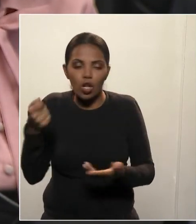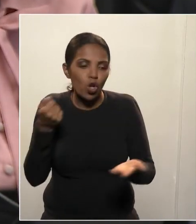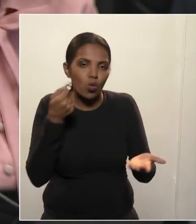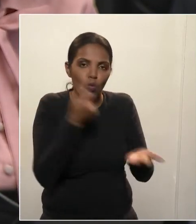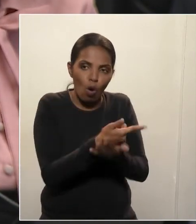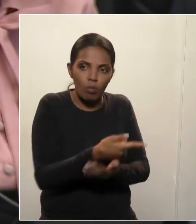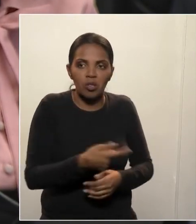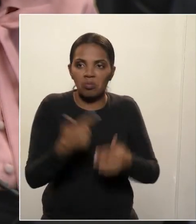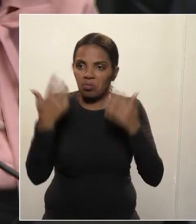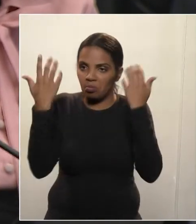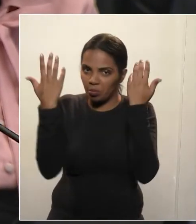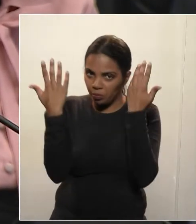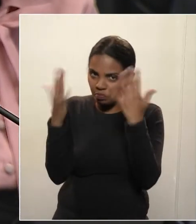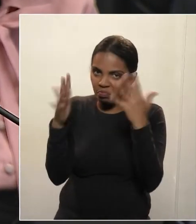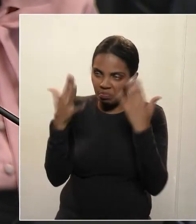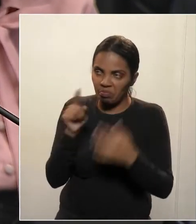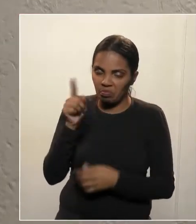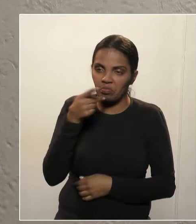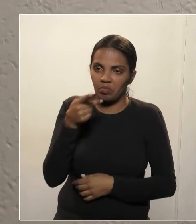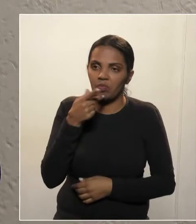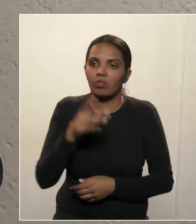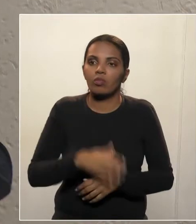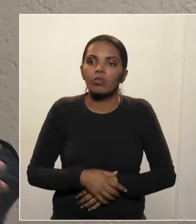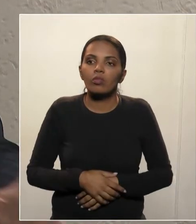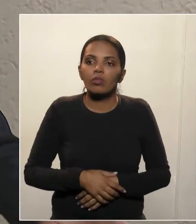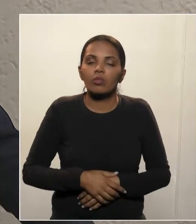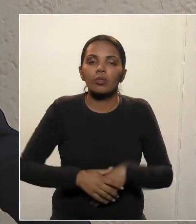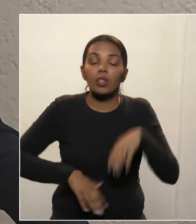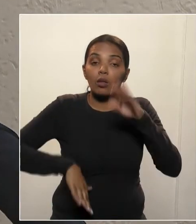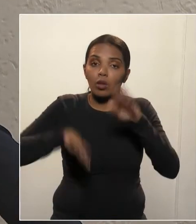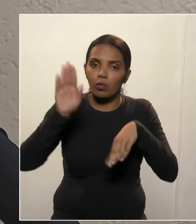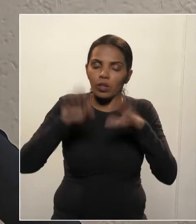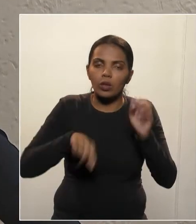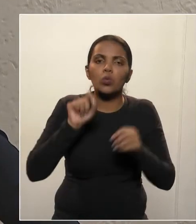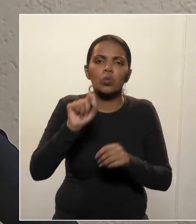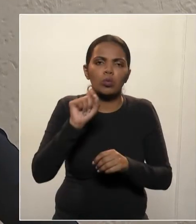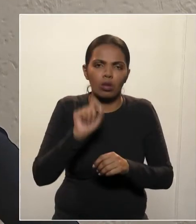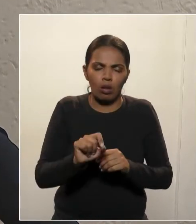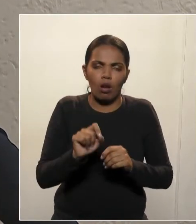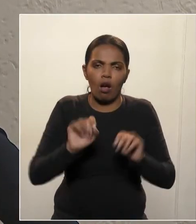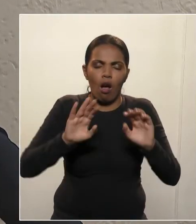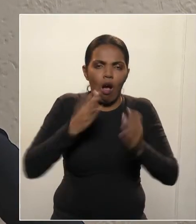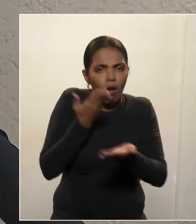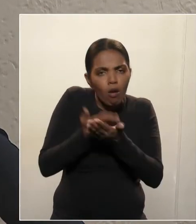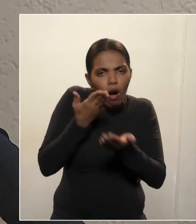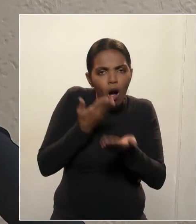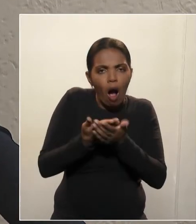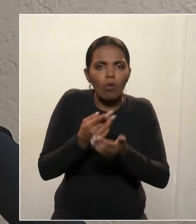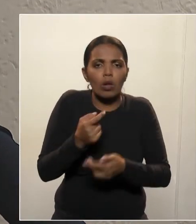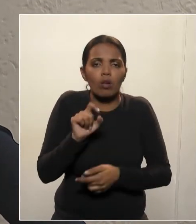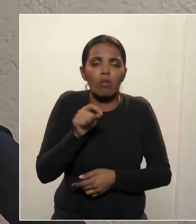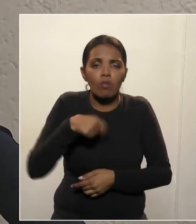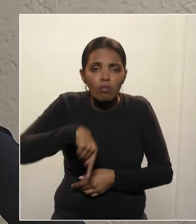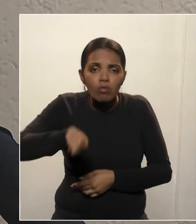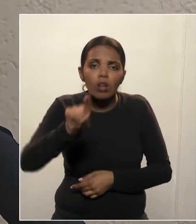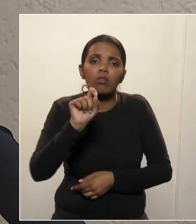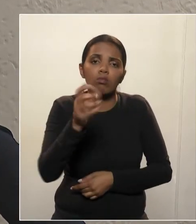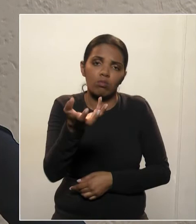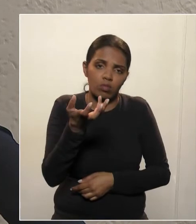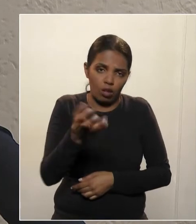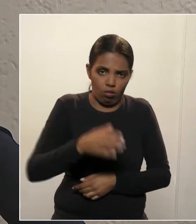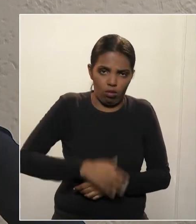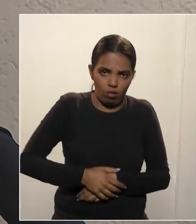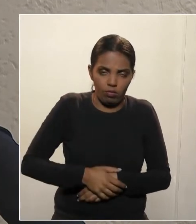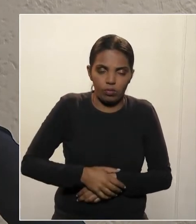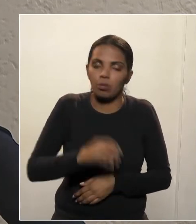pelo pronunciamento. Obrigado. Deputado, talvez o ideal seja tornar as aulas facultativas. Me parece que seja a solução mais razoável. A criança pode ir para a